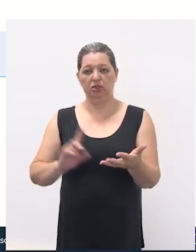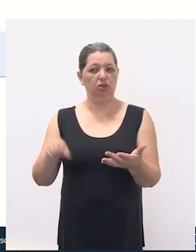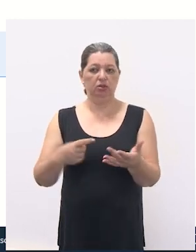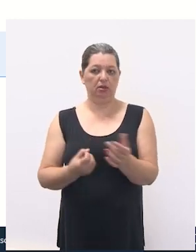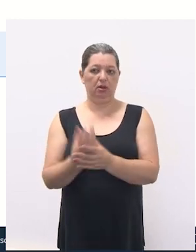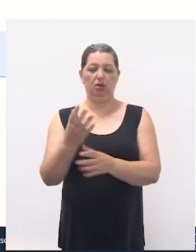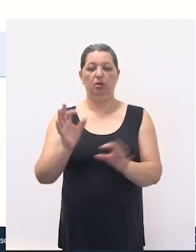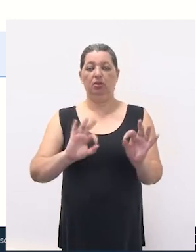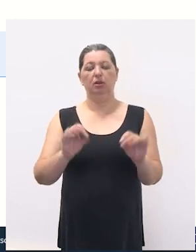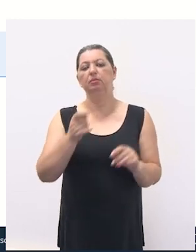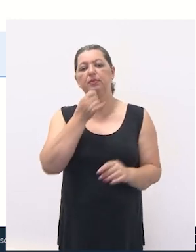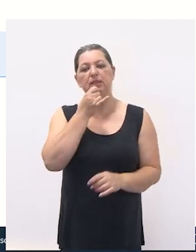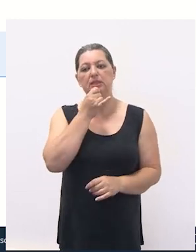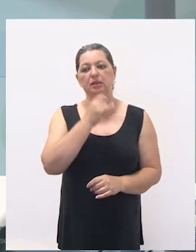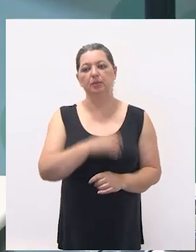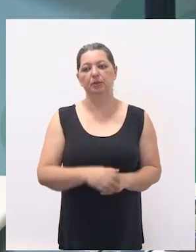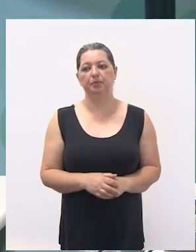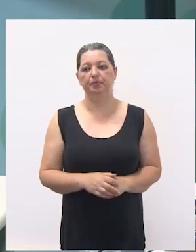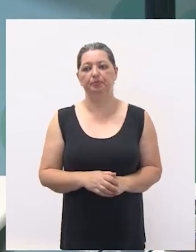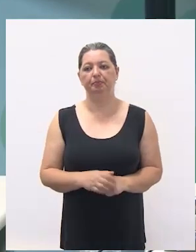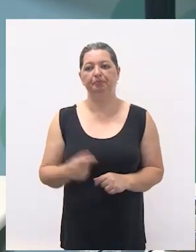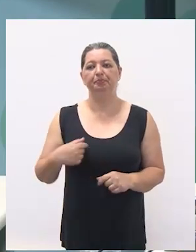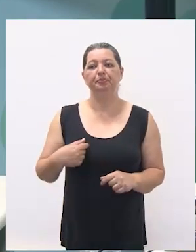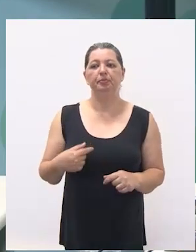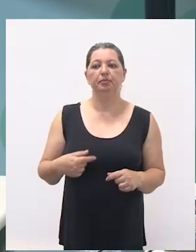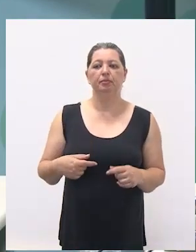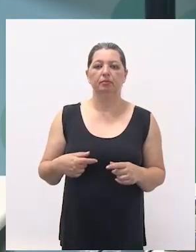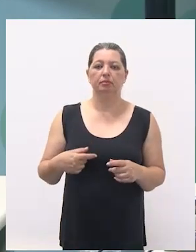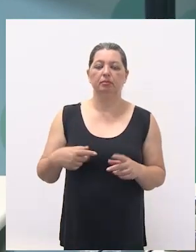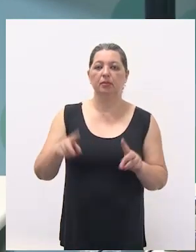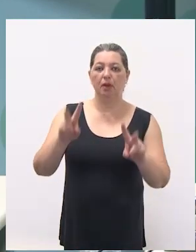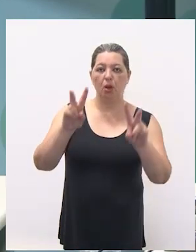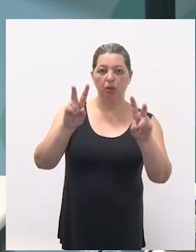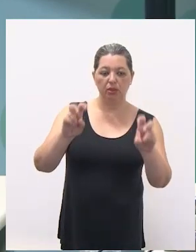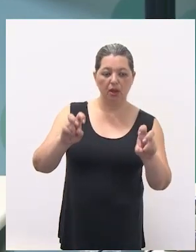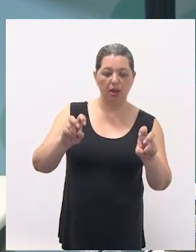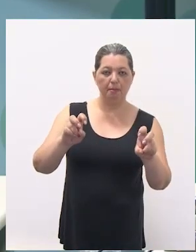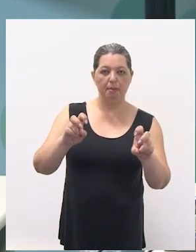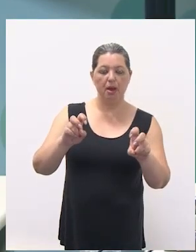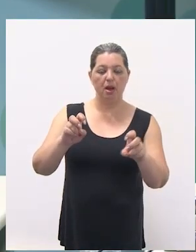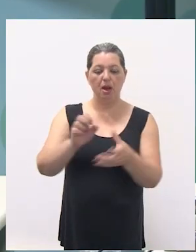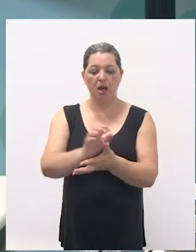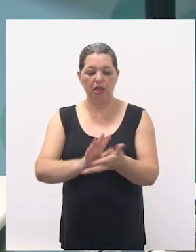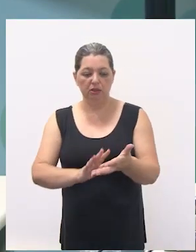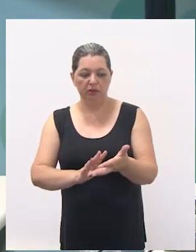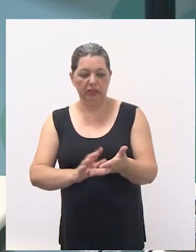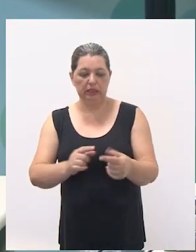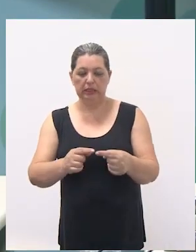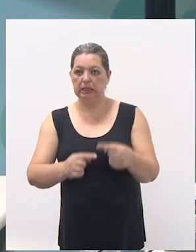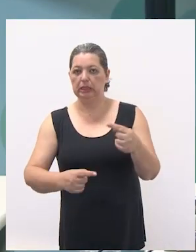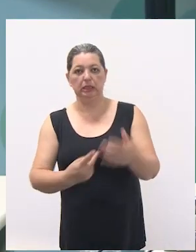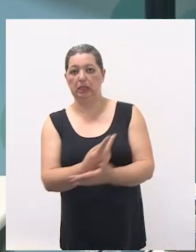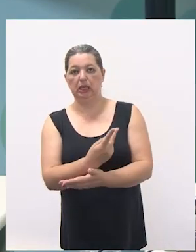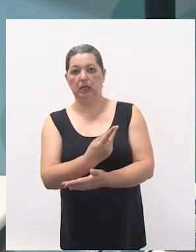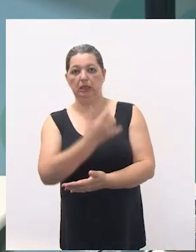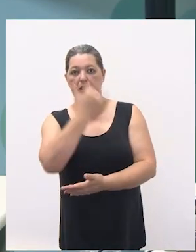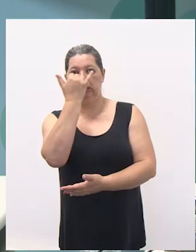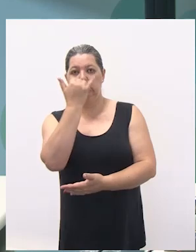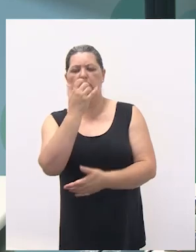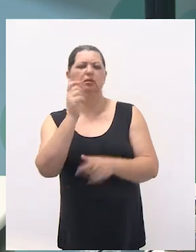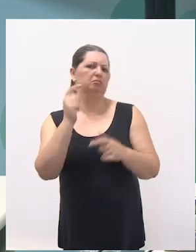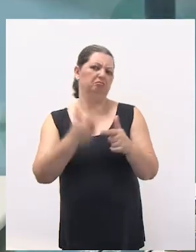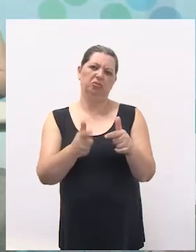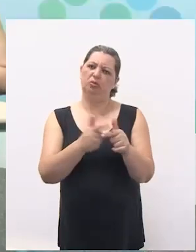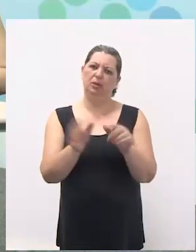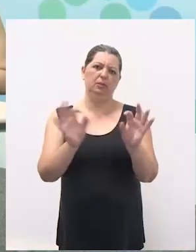atividade ainda, mas, por exemplo, eu postei atividade num tema errado, tá? Não tem problema, você pode arrastar a atividade de um